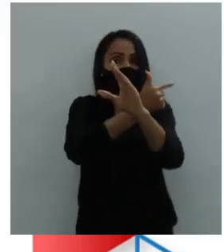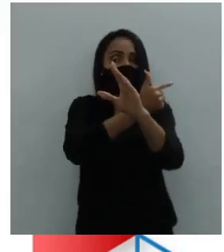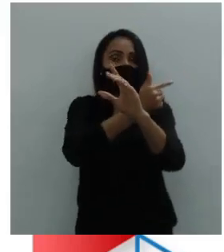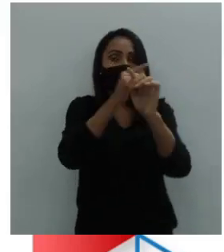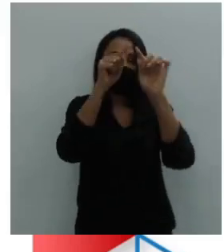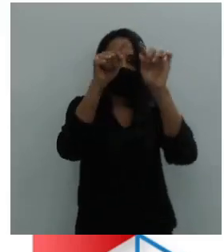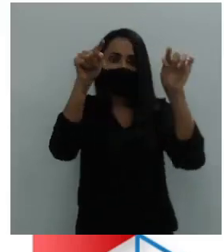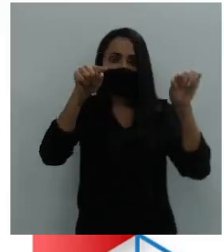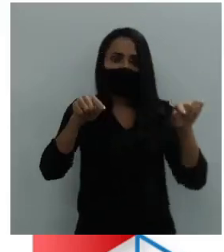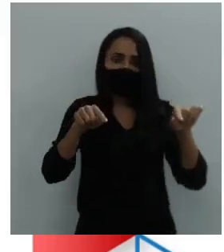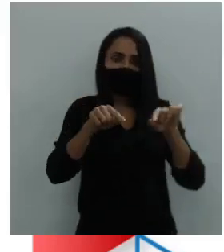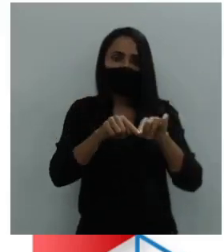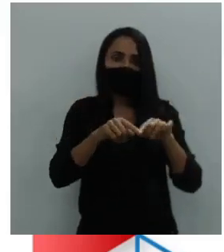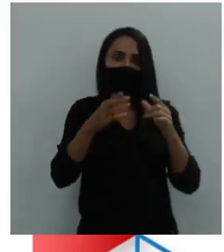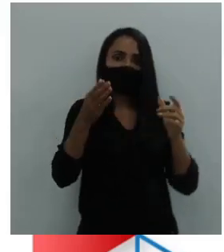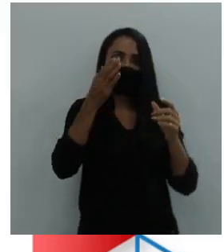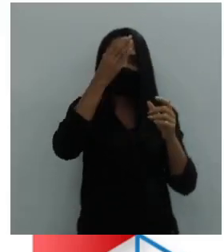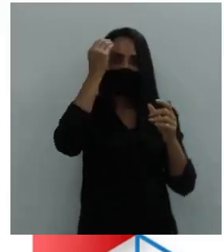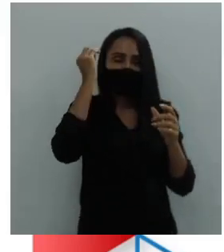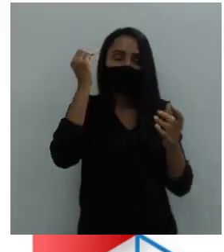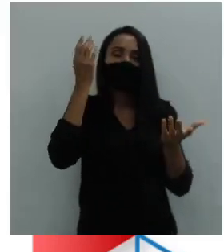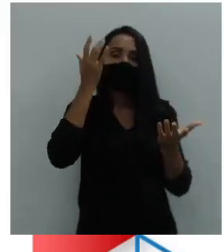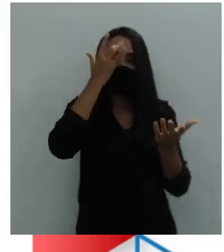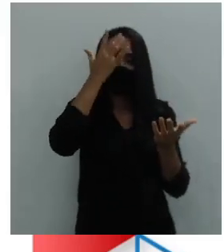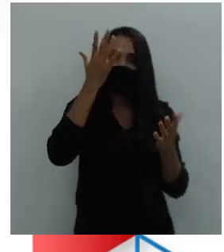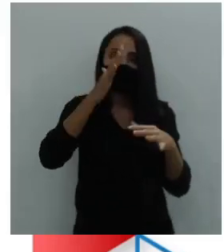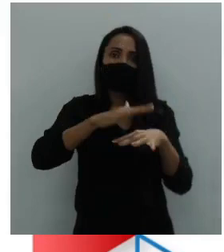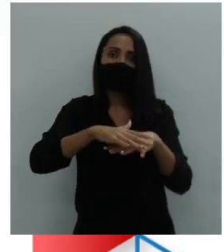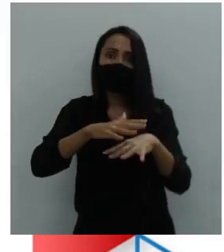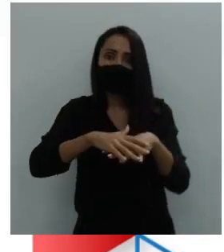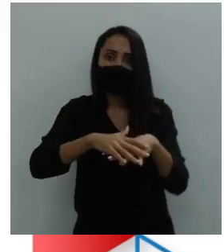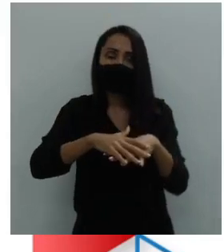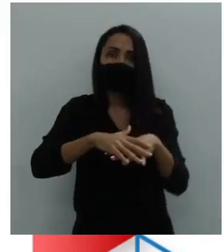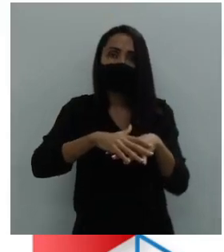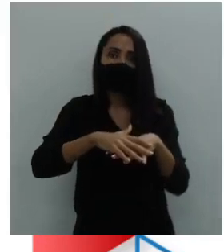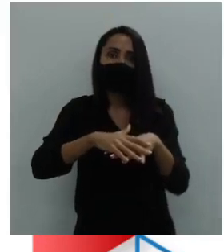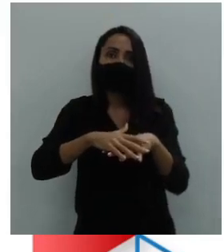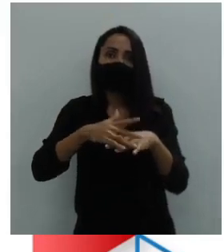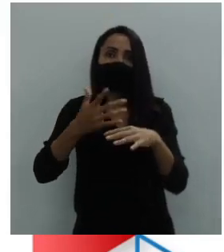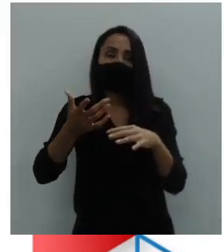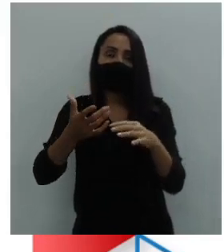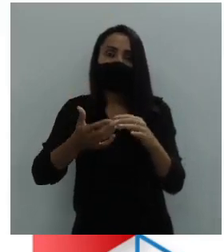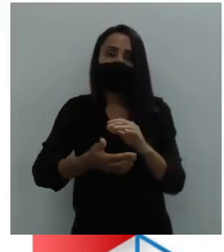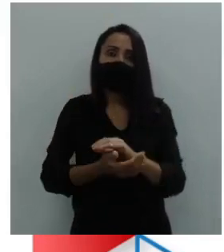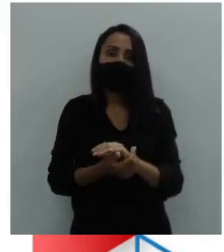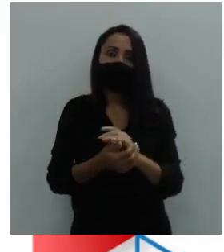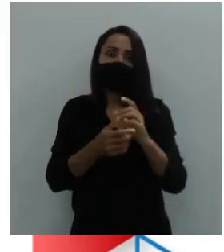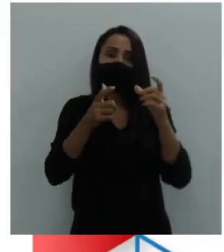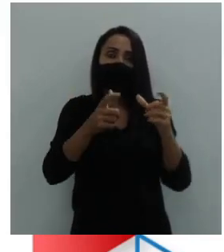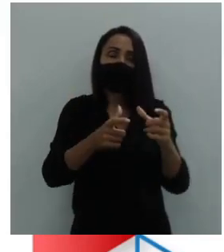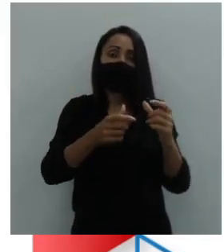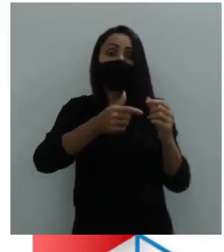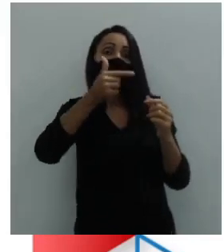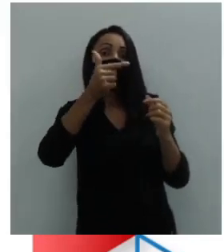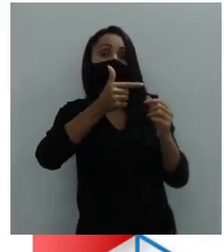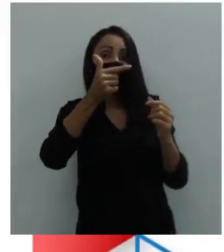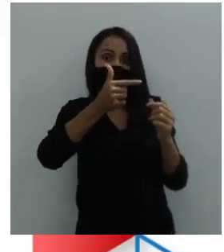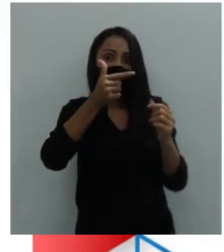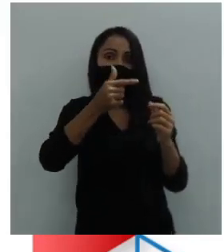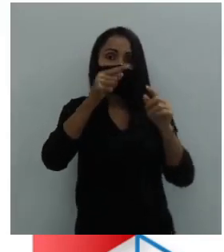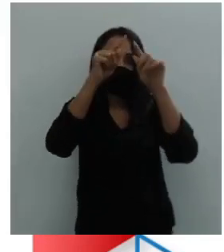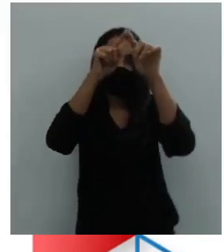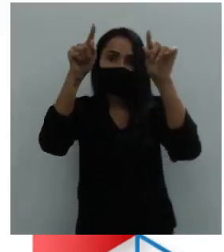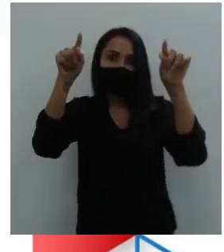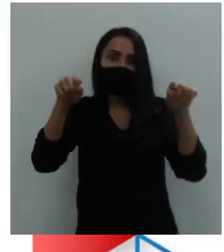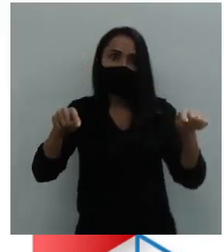termo. Não esquece, as questões são fáceis de matemática quando eu marco esses textos. Inteiramente localizado no segundo quadrante do